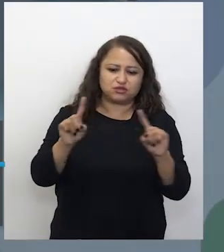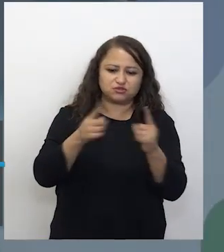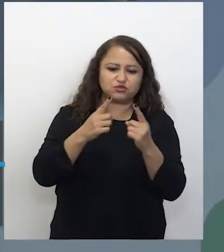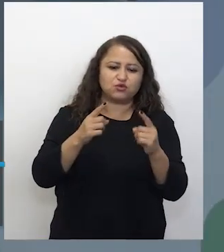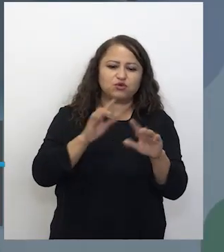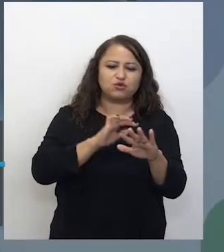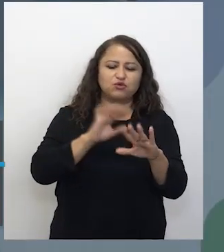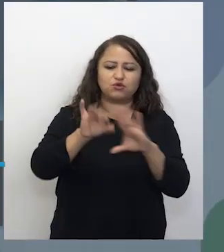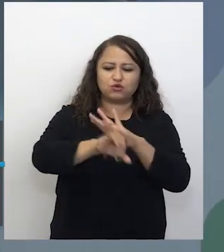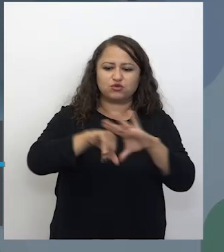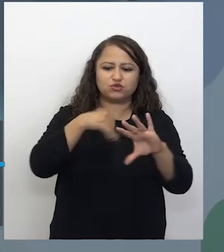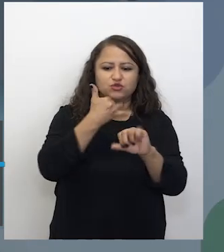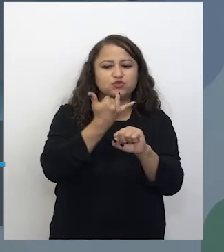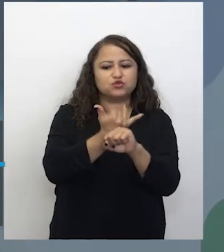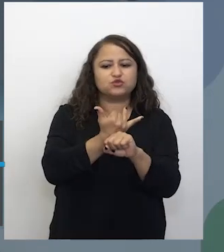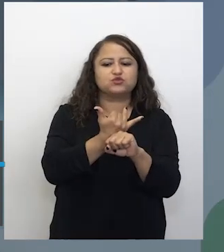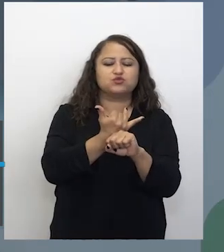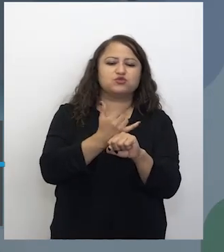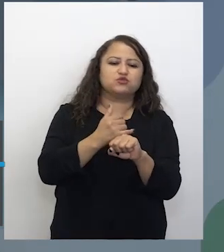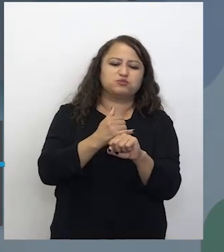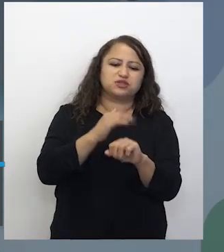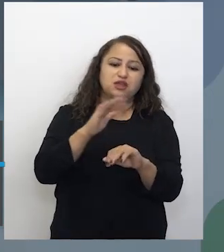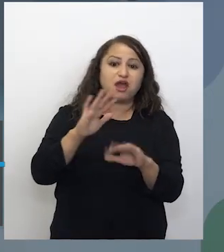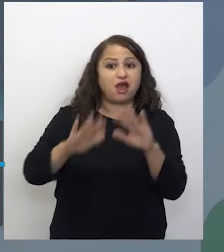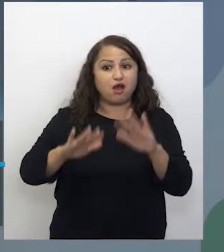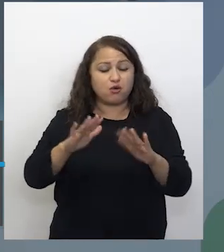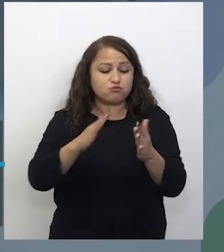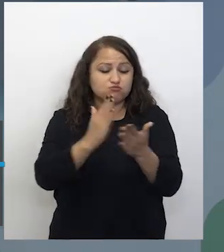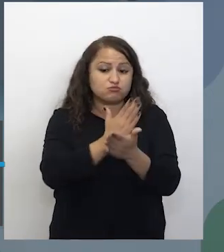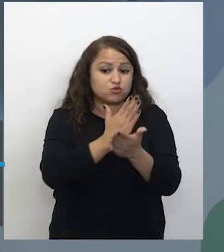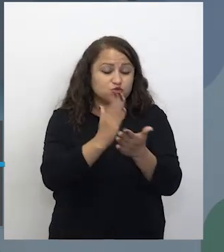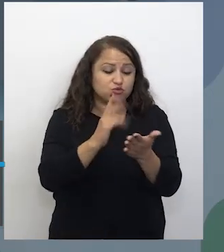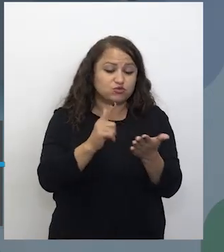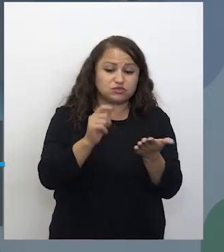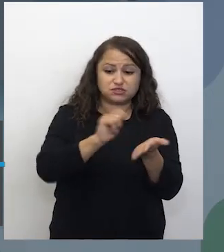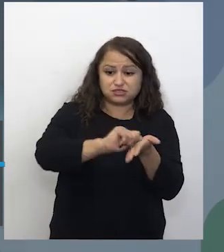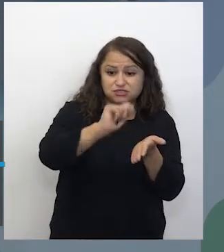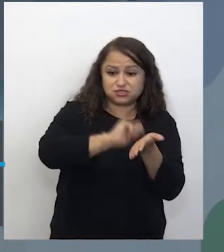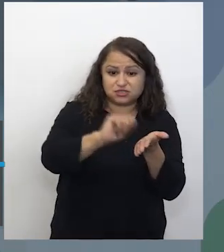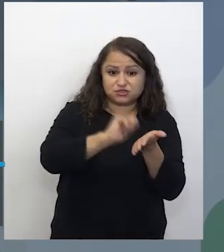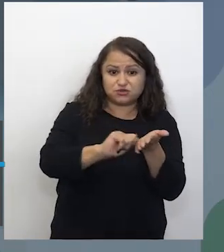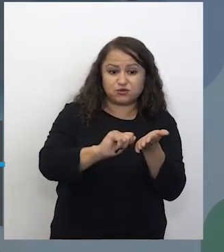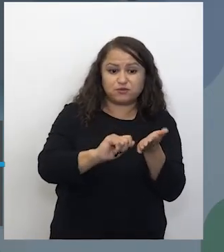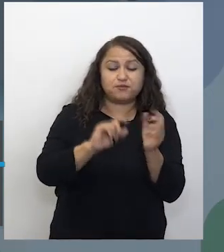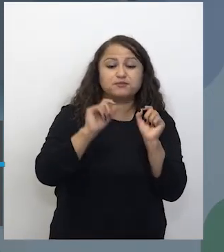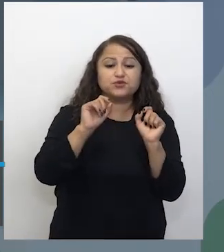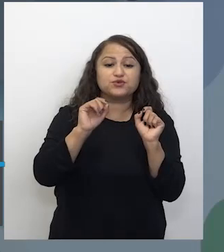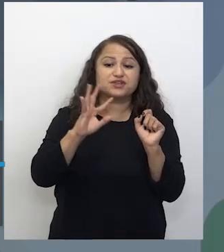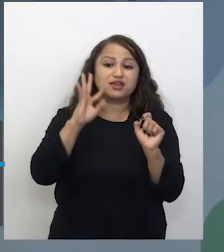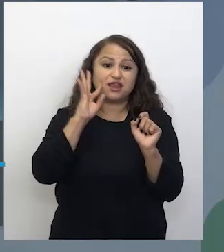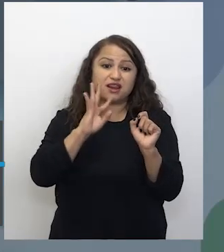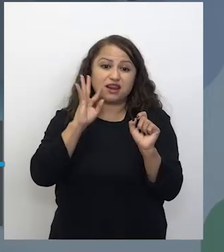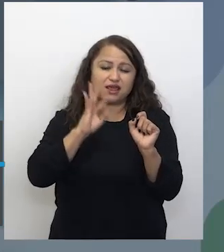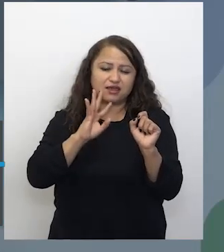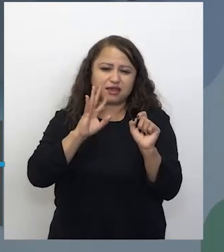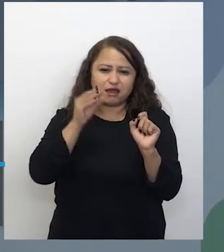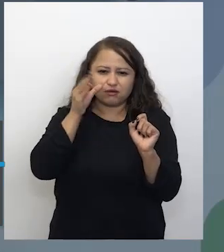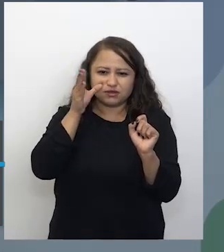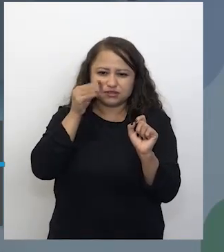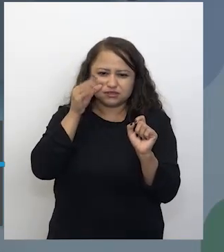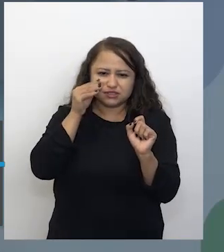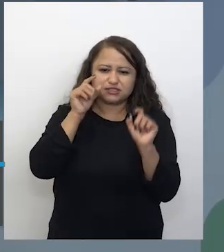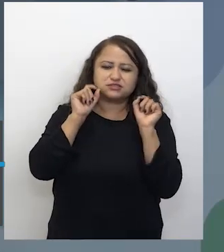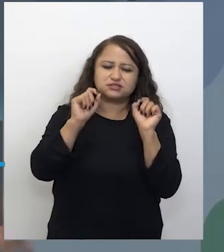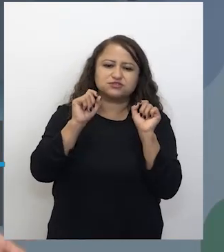youtuber, de algum escritor, né? Mas o mais legal, e talvez seja o mais interessante, é o